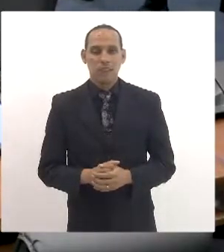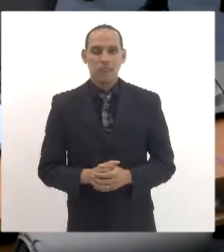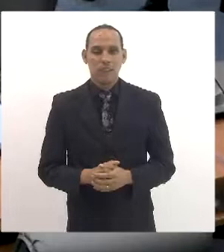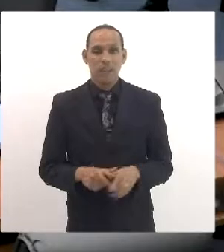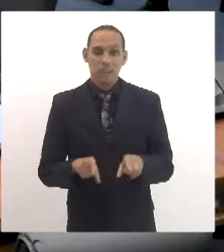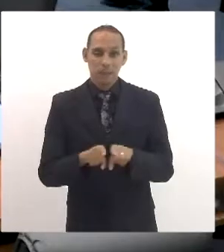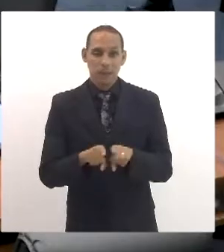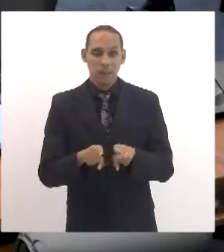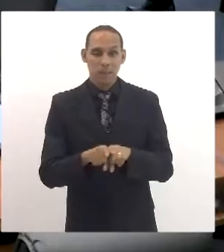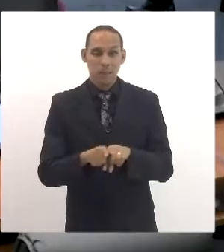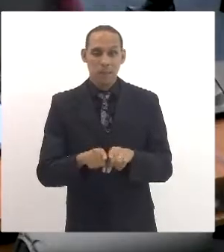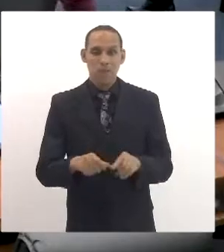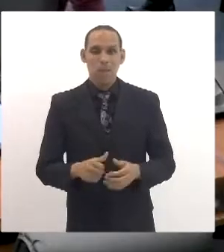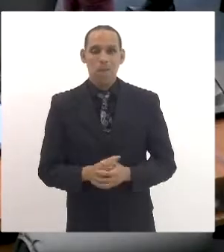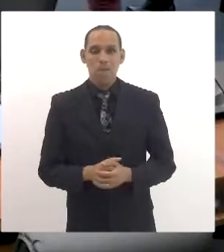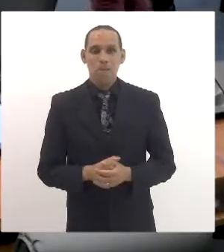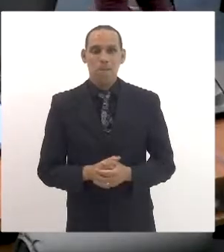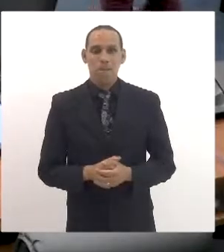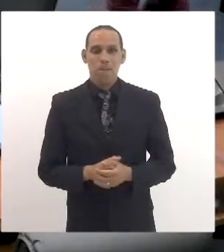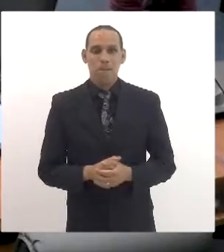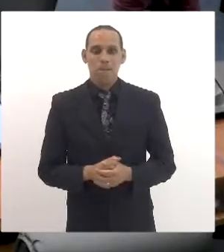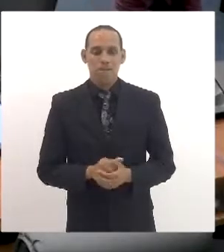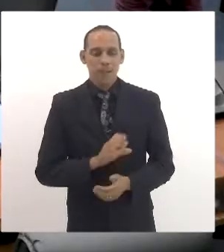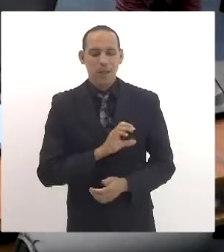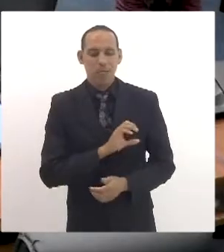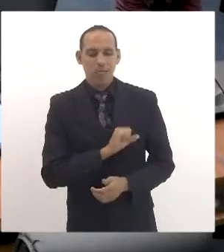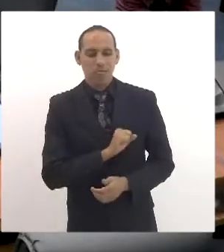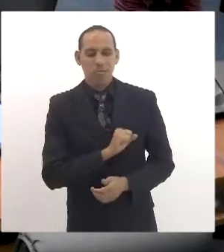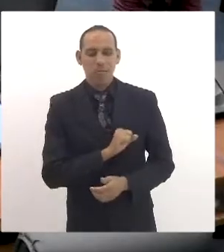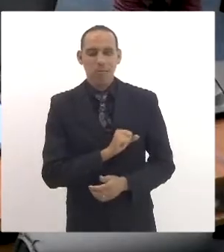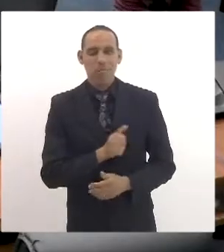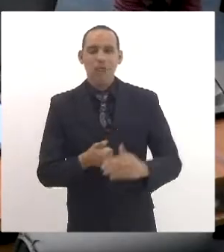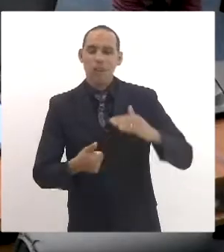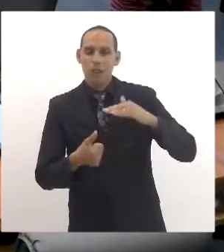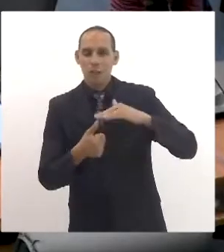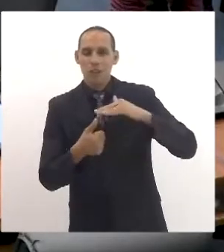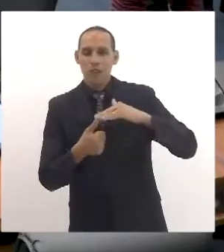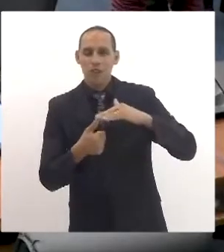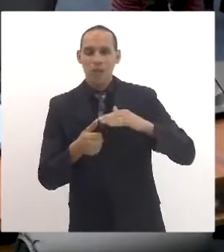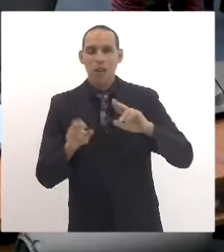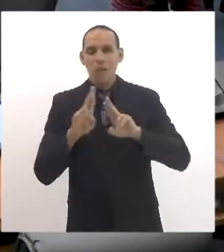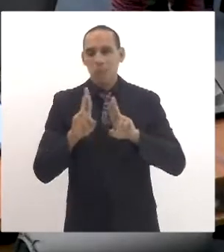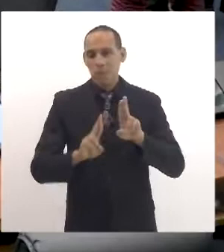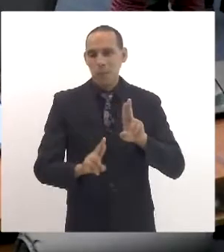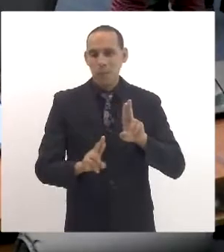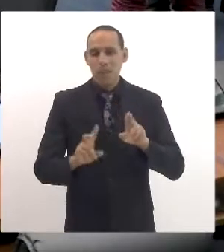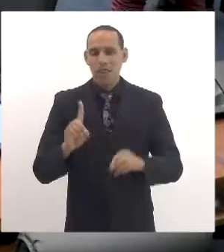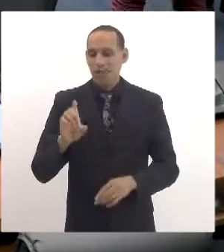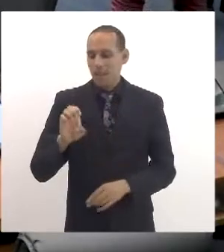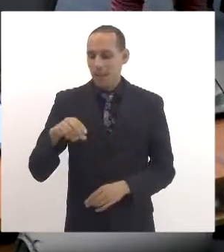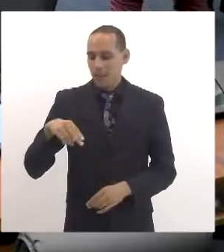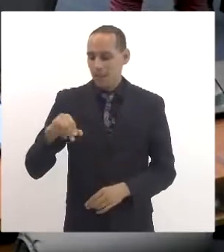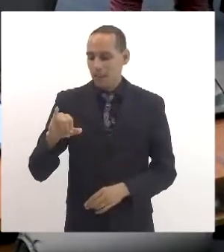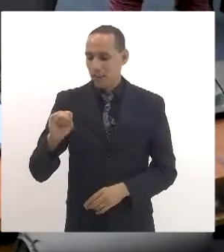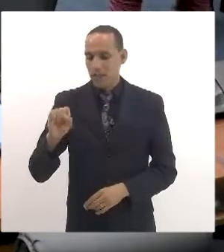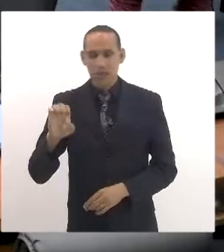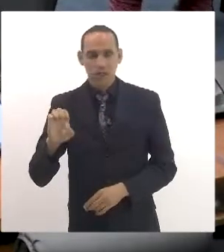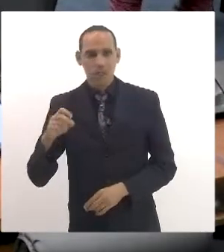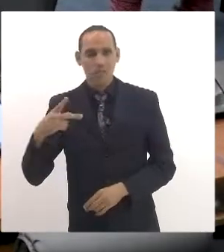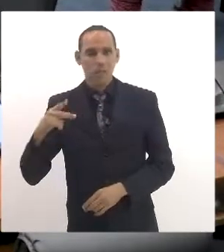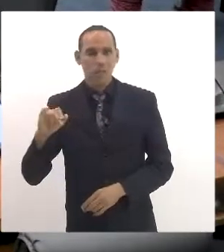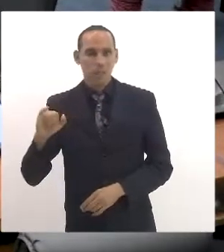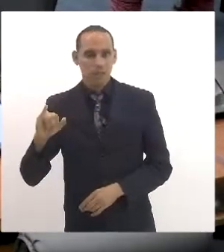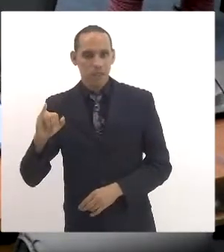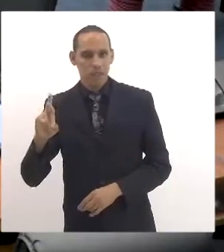Convido também nossa querida reitora da UFRJ, doutora Denise Pires de Carvalho, para